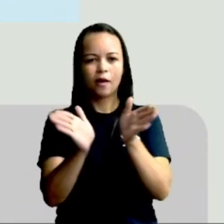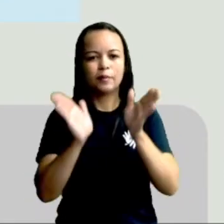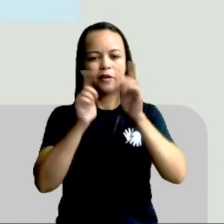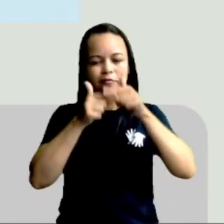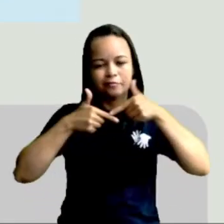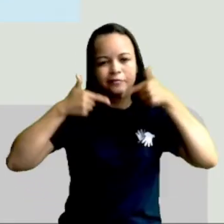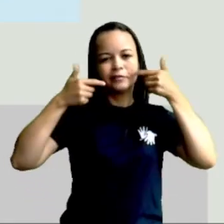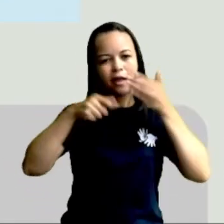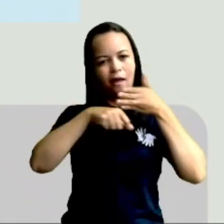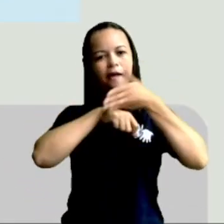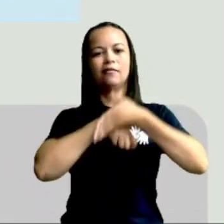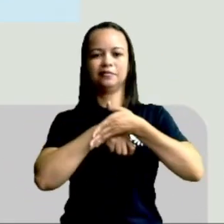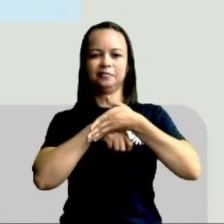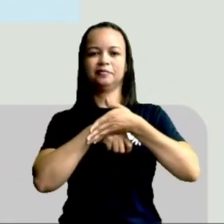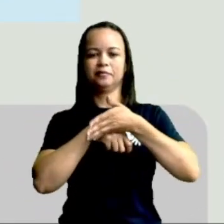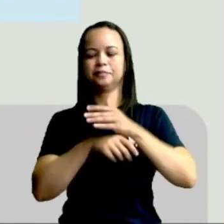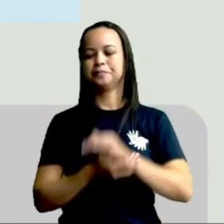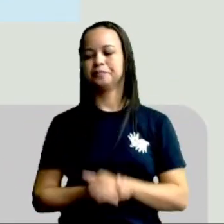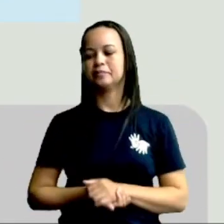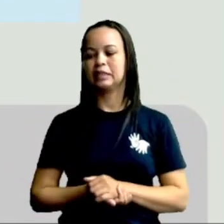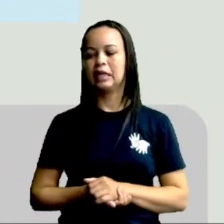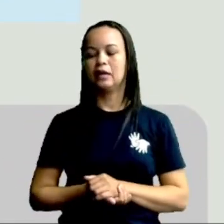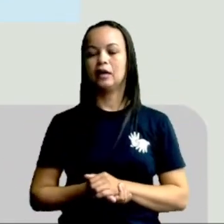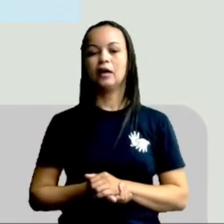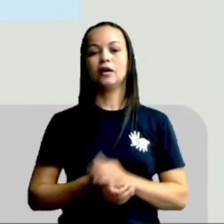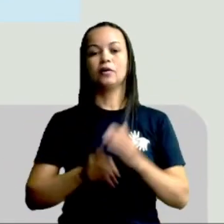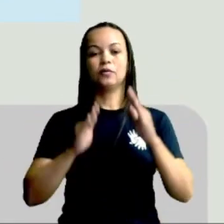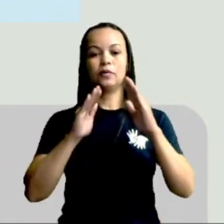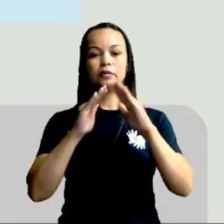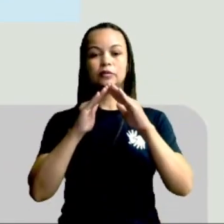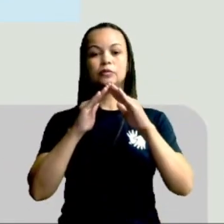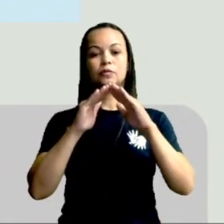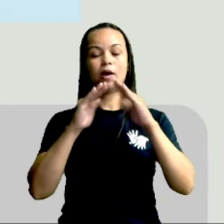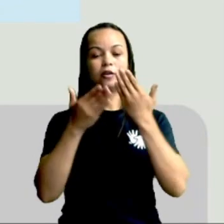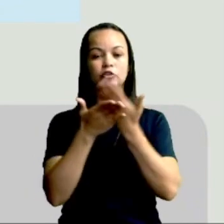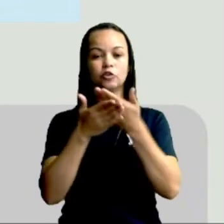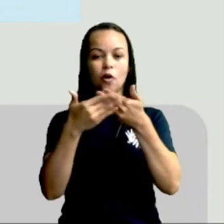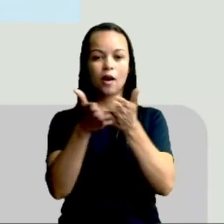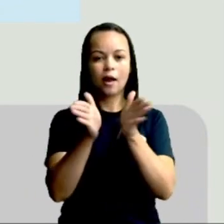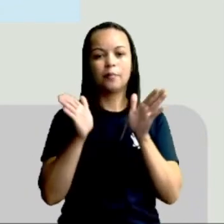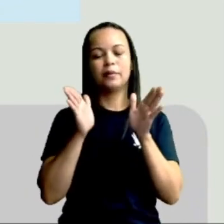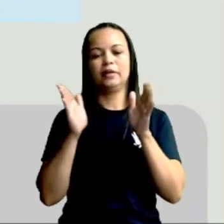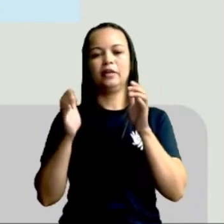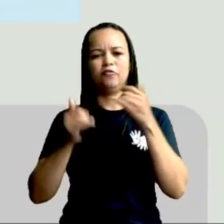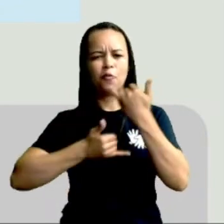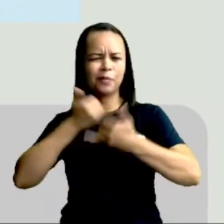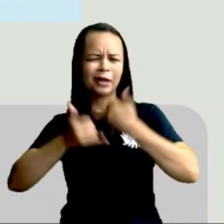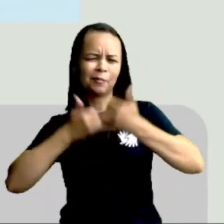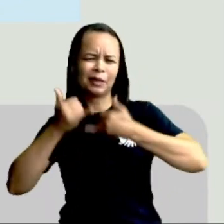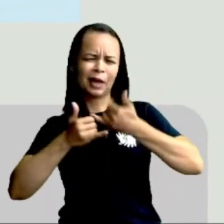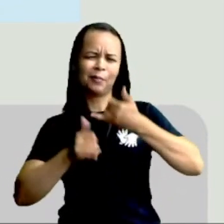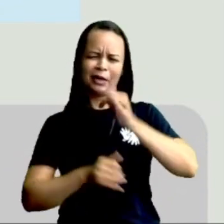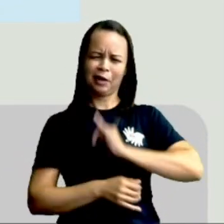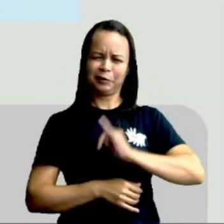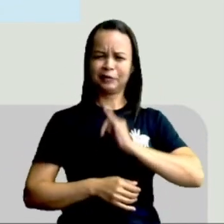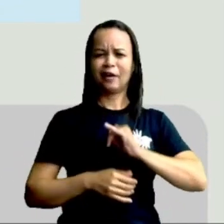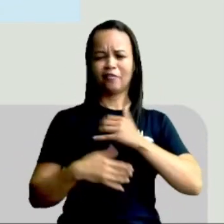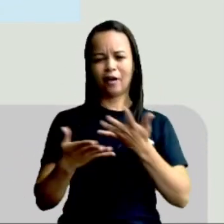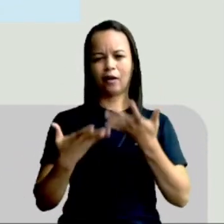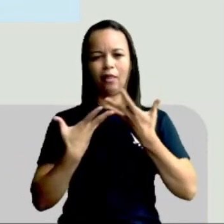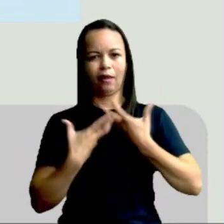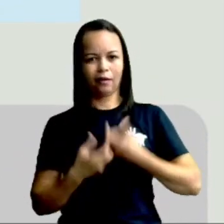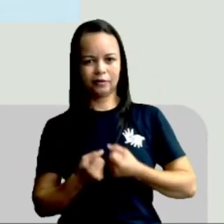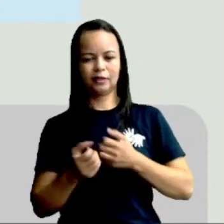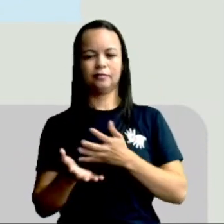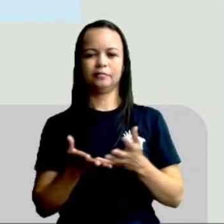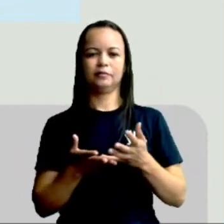sorrir. Quando a minha escola abrir, no recreio vou brincar e saltar até me cansar. Quando a minha escola abrir, vou